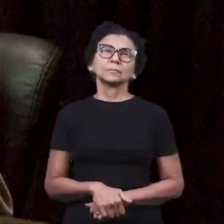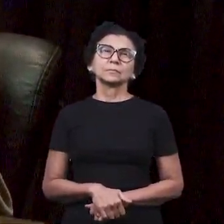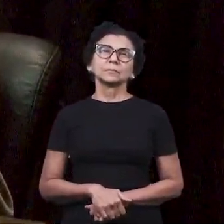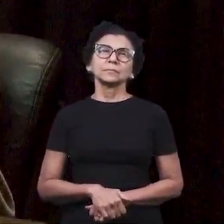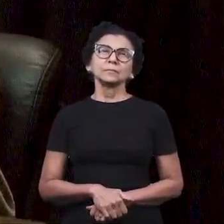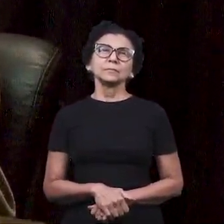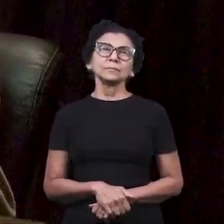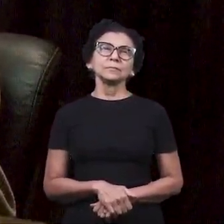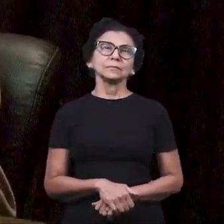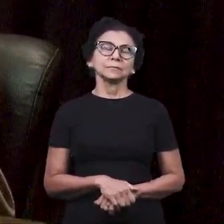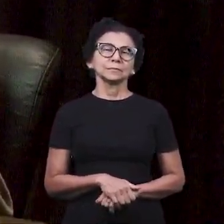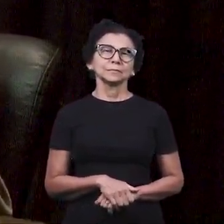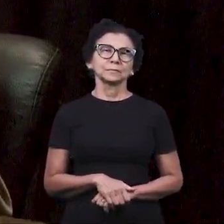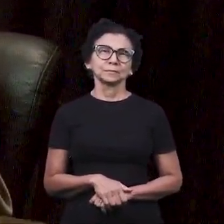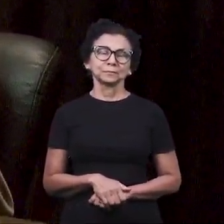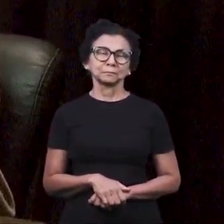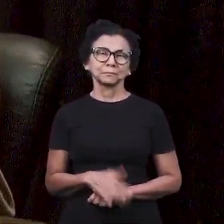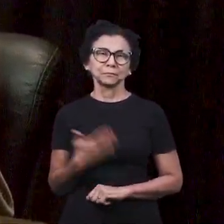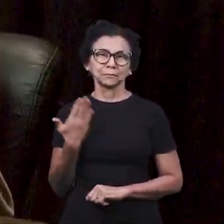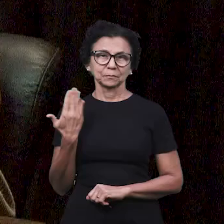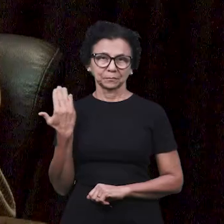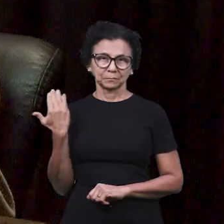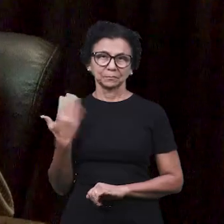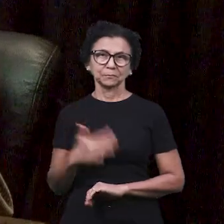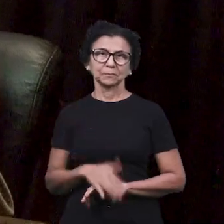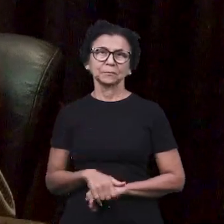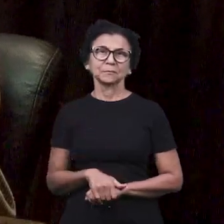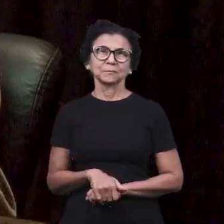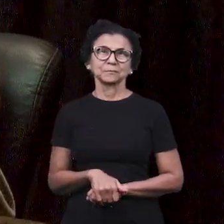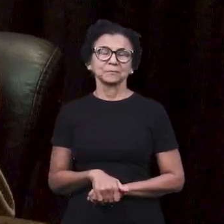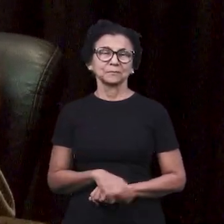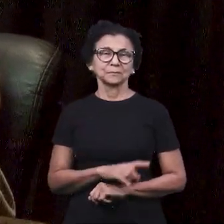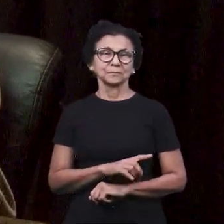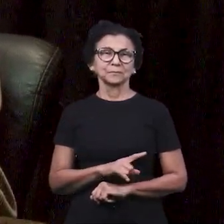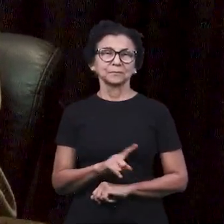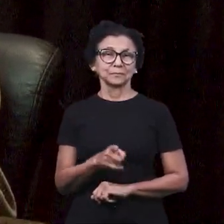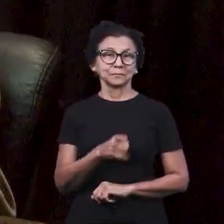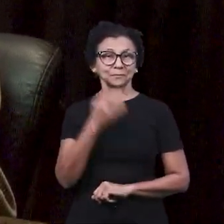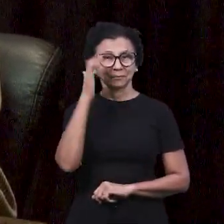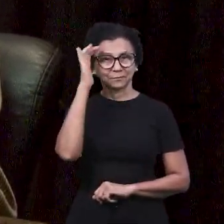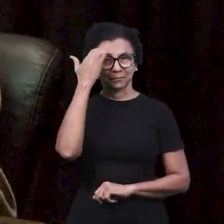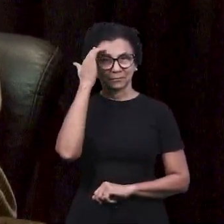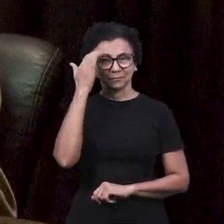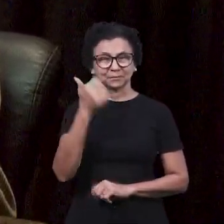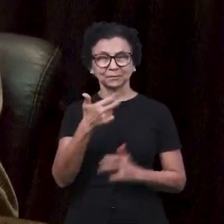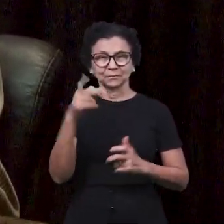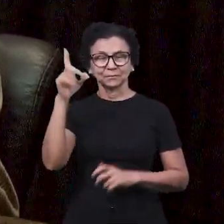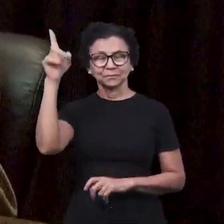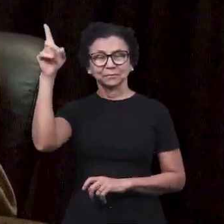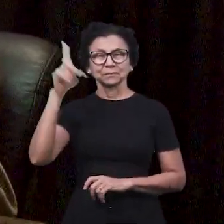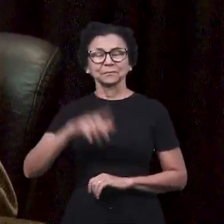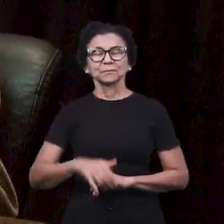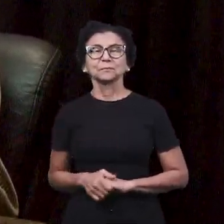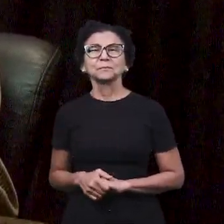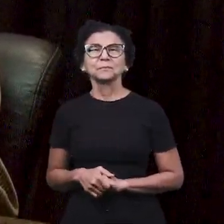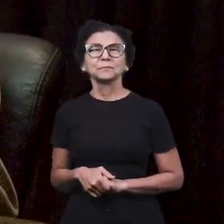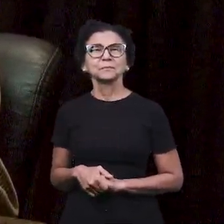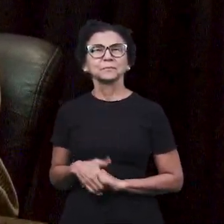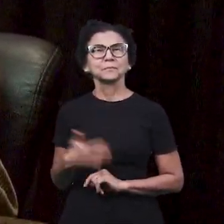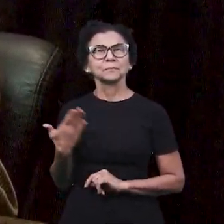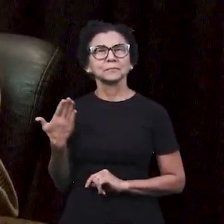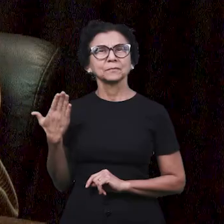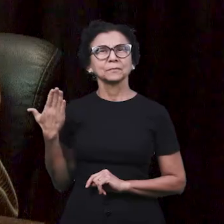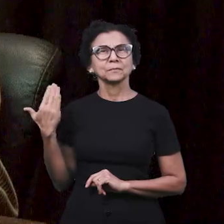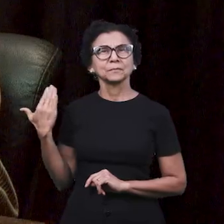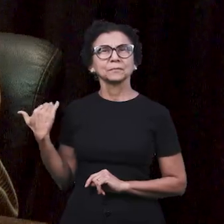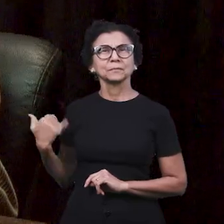no início, os pastores, veja bem, para os jovens entenderem como que são as coisas do Senhor.